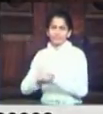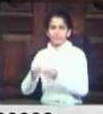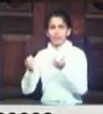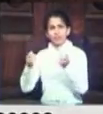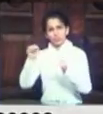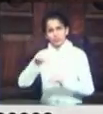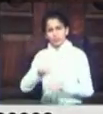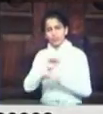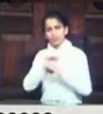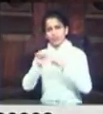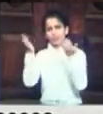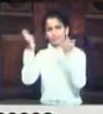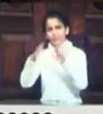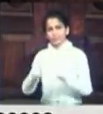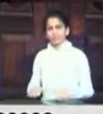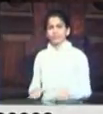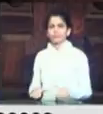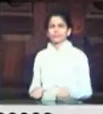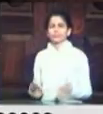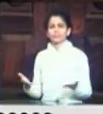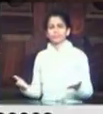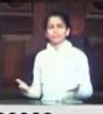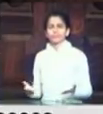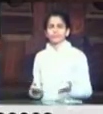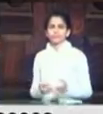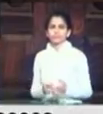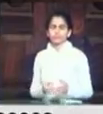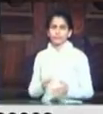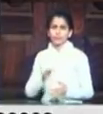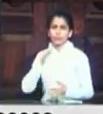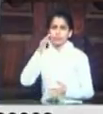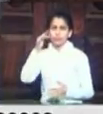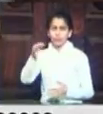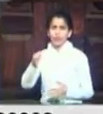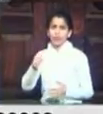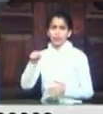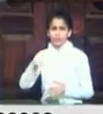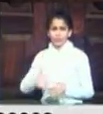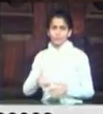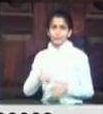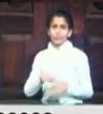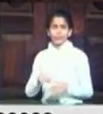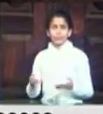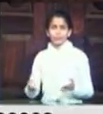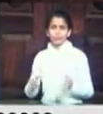do Estado guarda um vínculo com a visão do Estado mínimo.